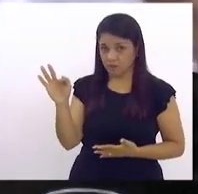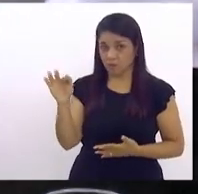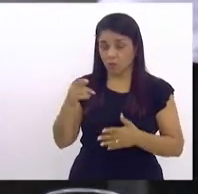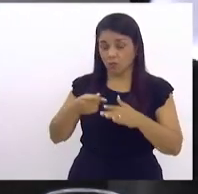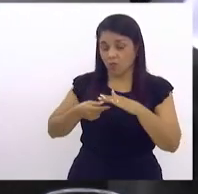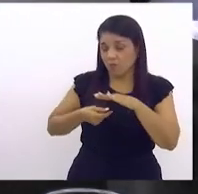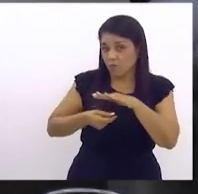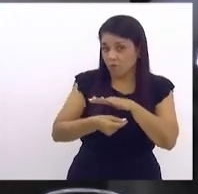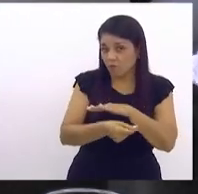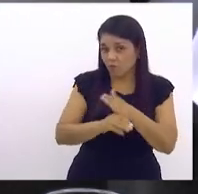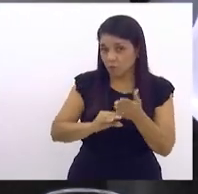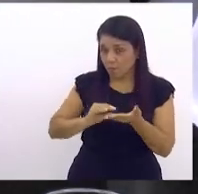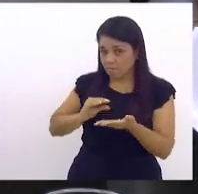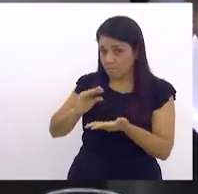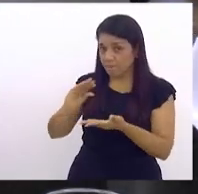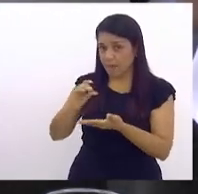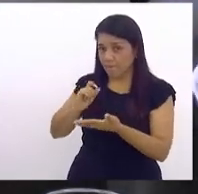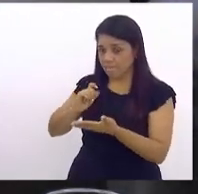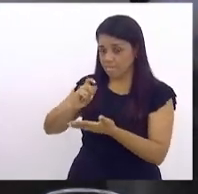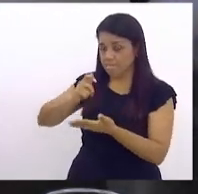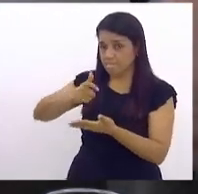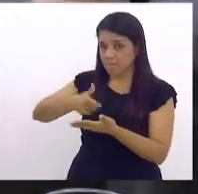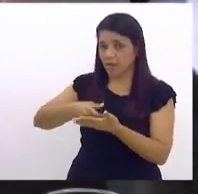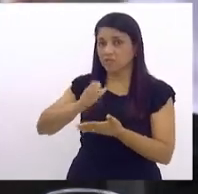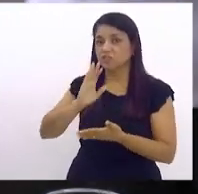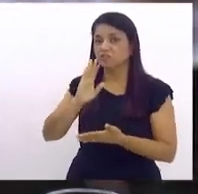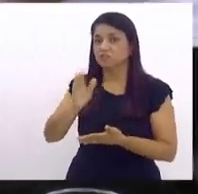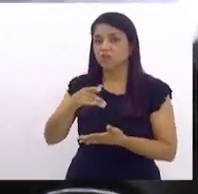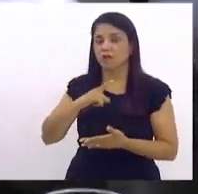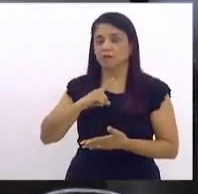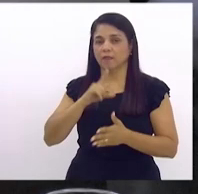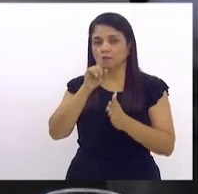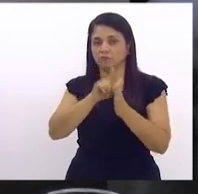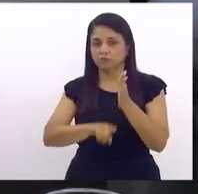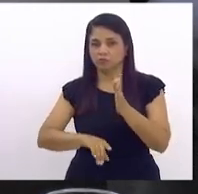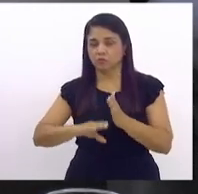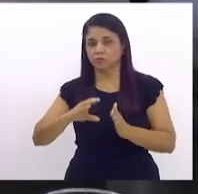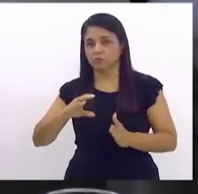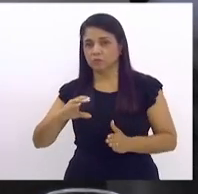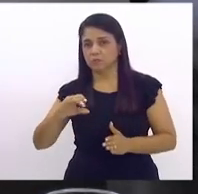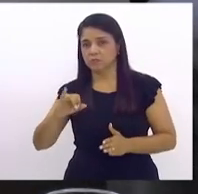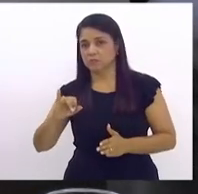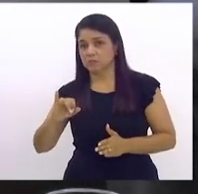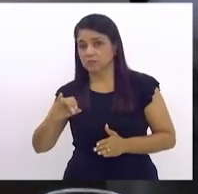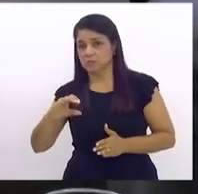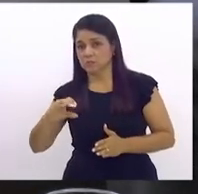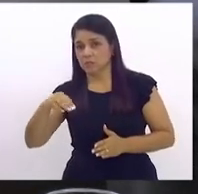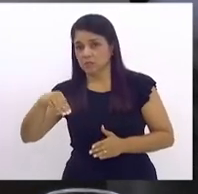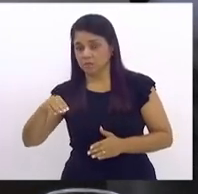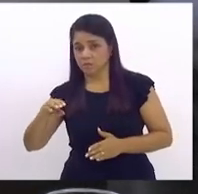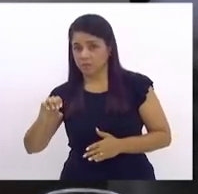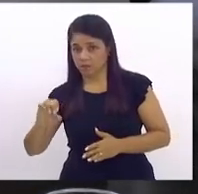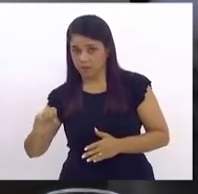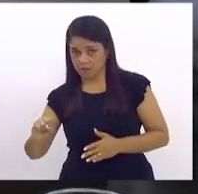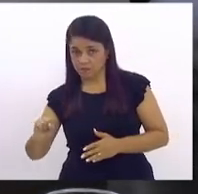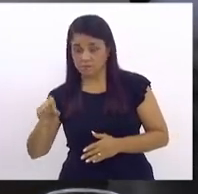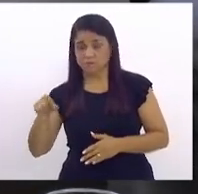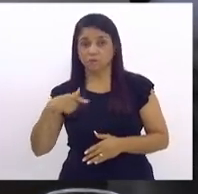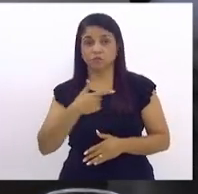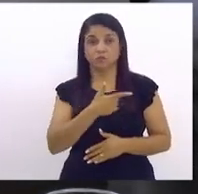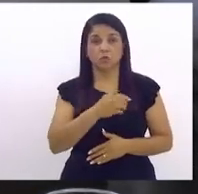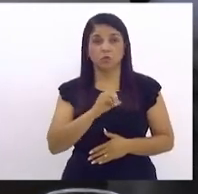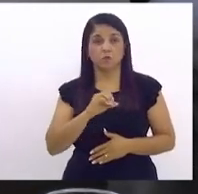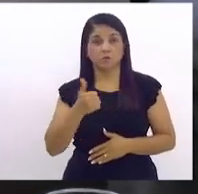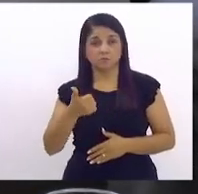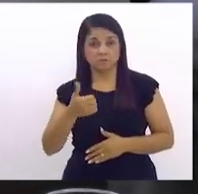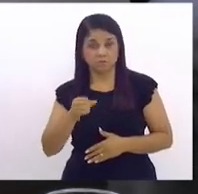fundo, a quem já goza de benefício fiscal, que é em 2016. Mas o benefício fiscal, em tese, está